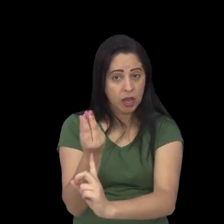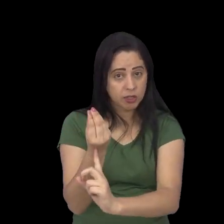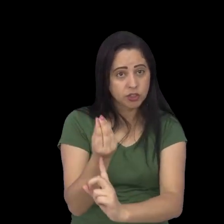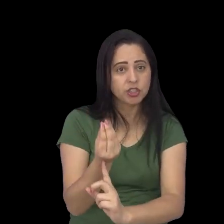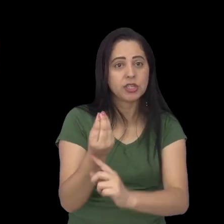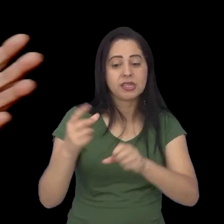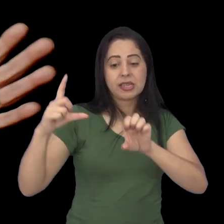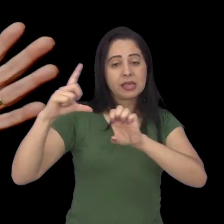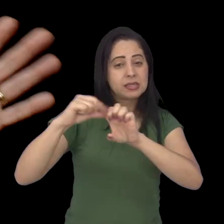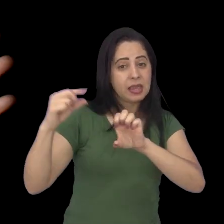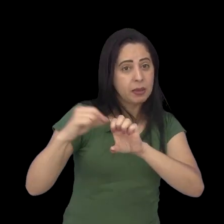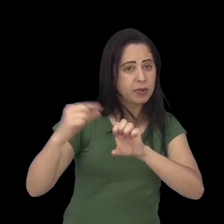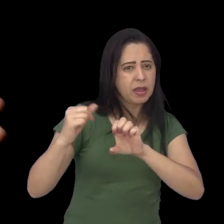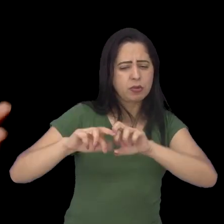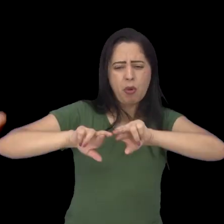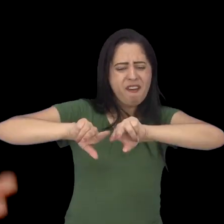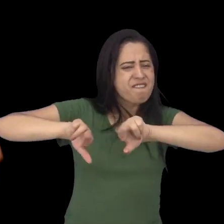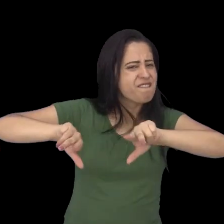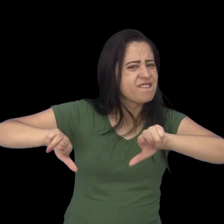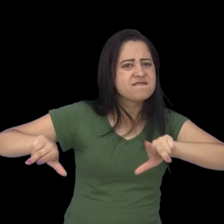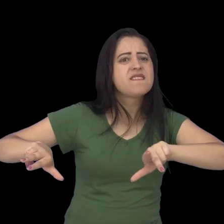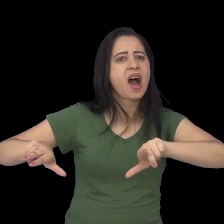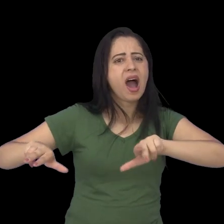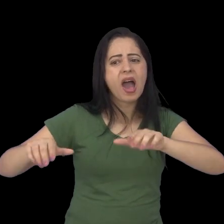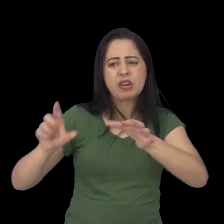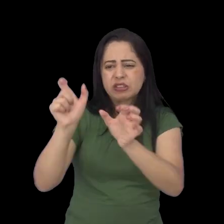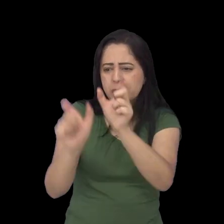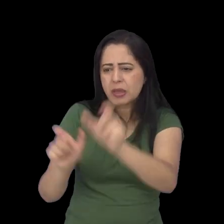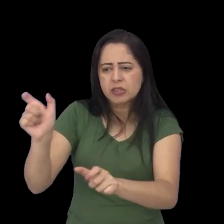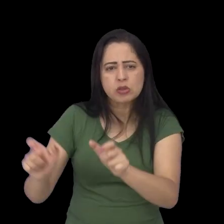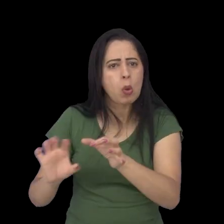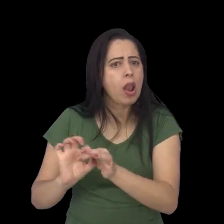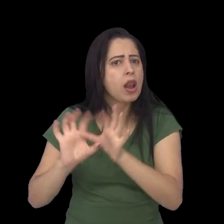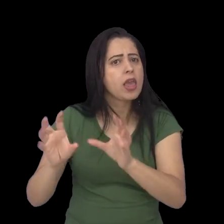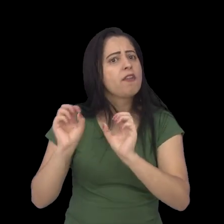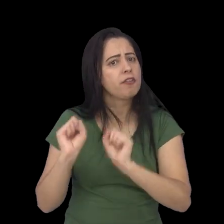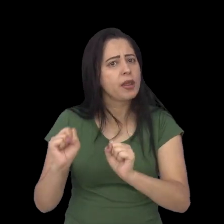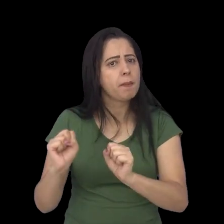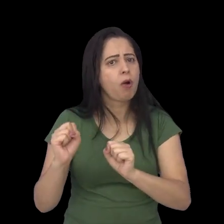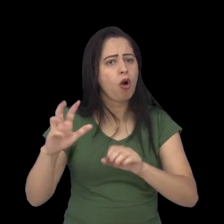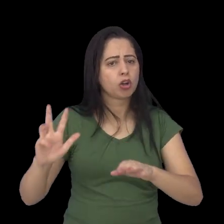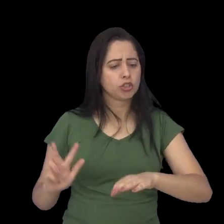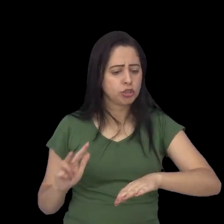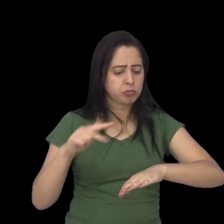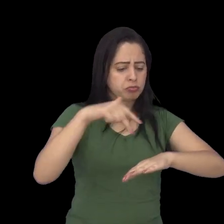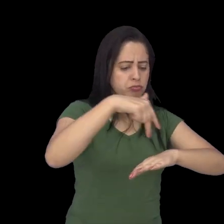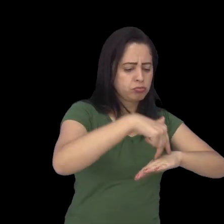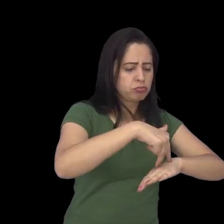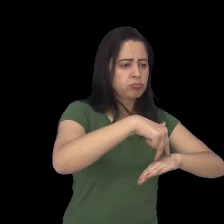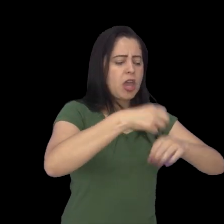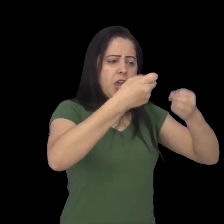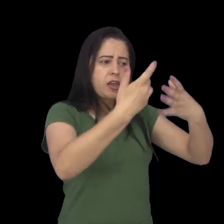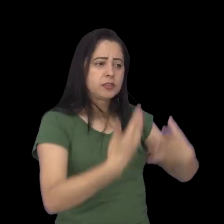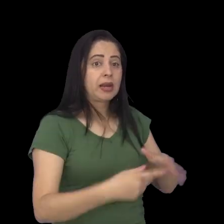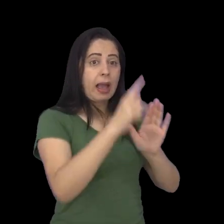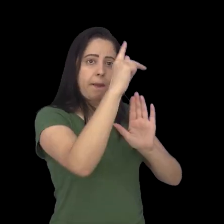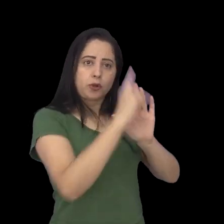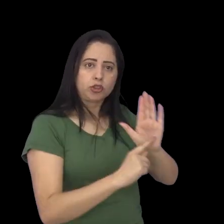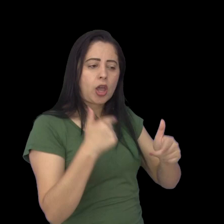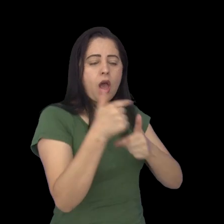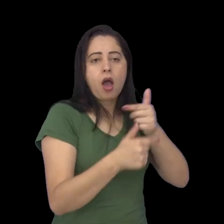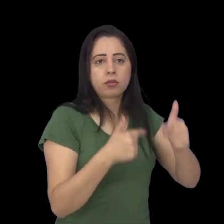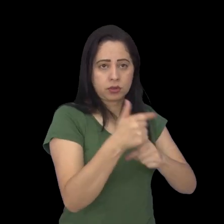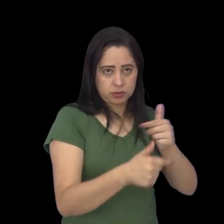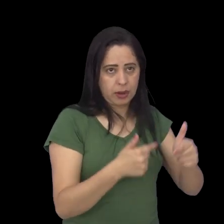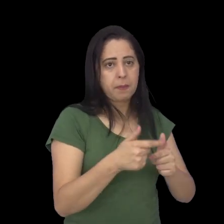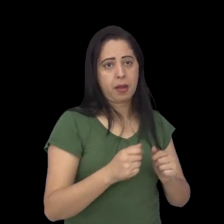os empreendedores, qualquer pessoa possa vir falar das suas ideias, dos seus projetos, dos seus trabalhos, principalmente na área de